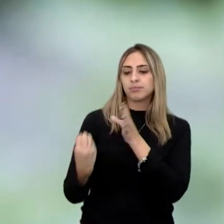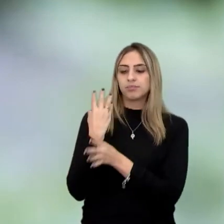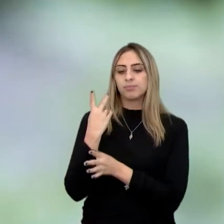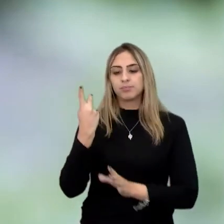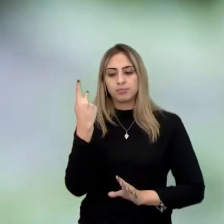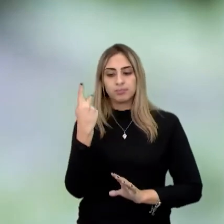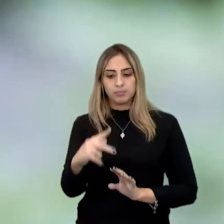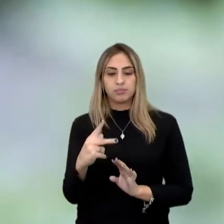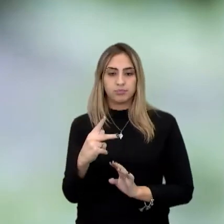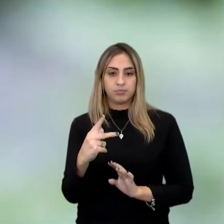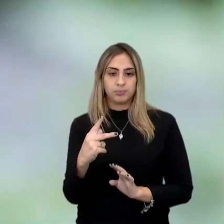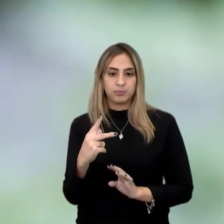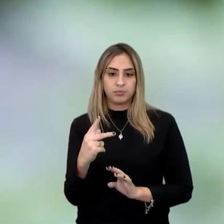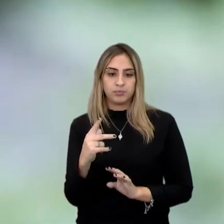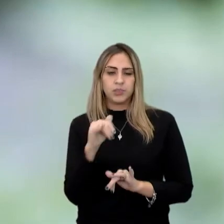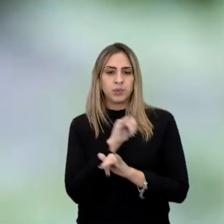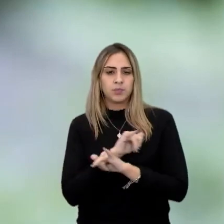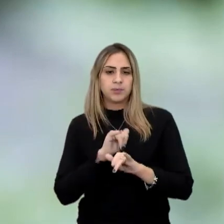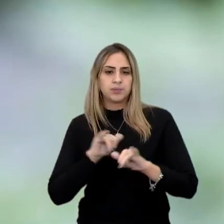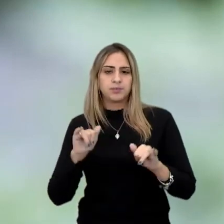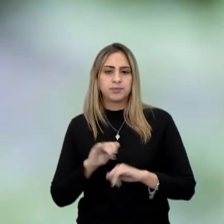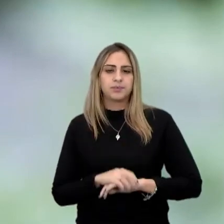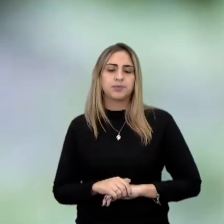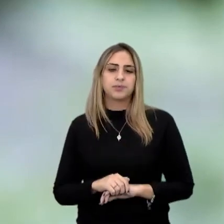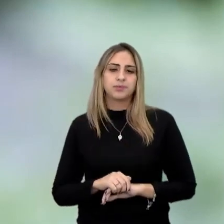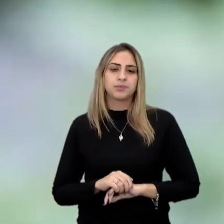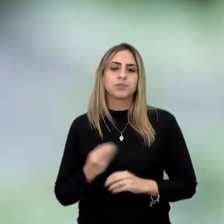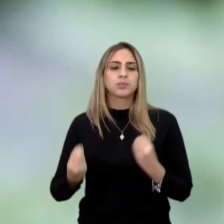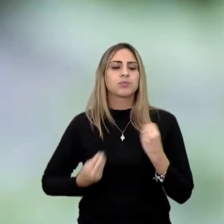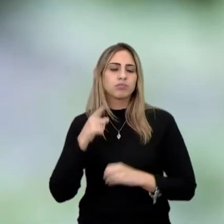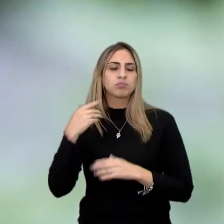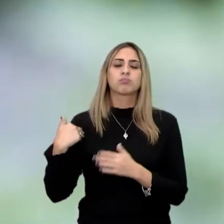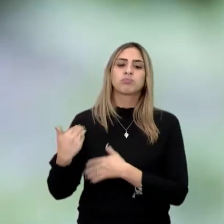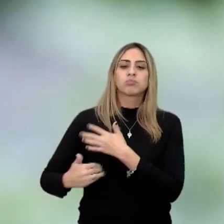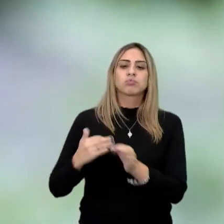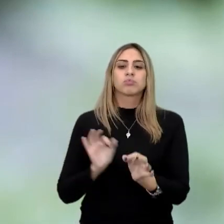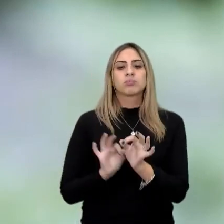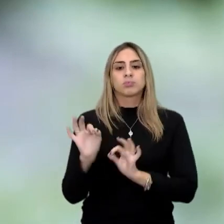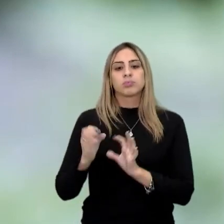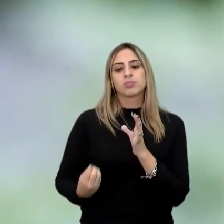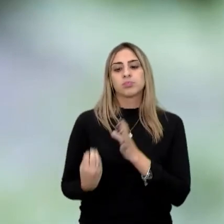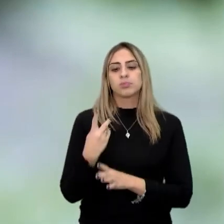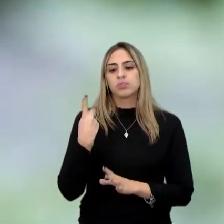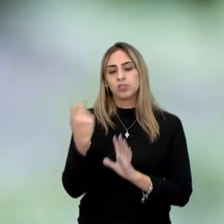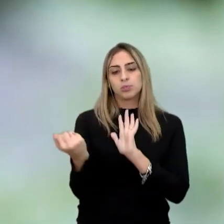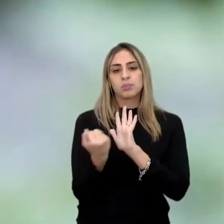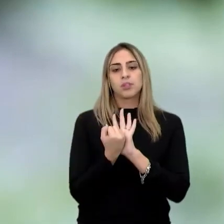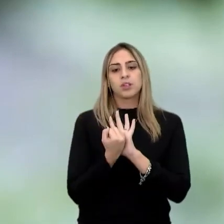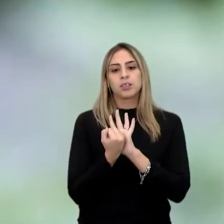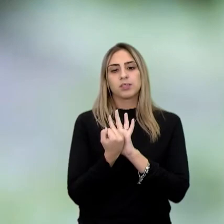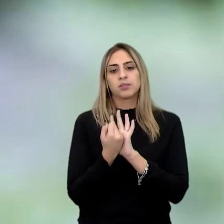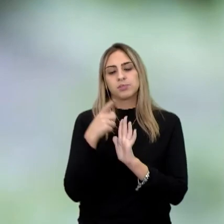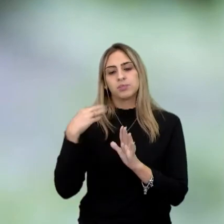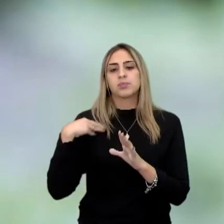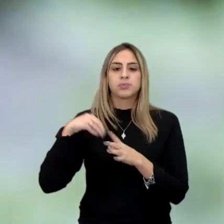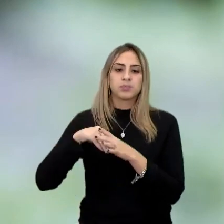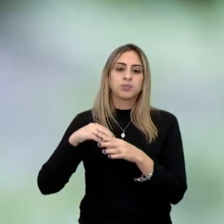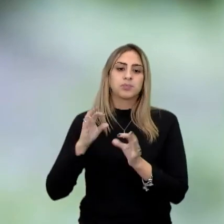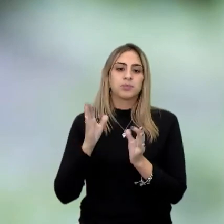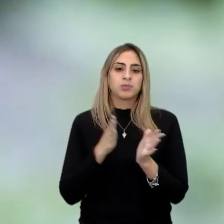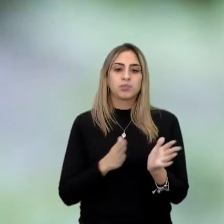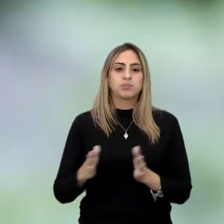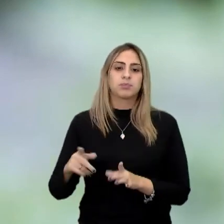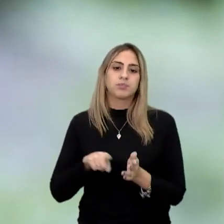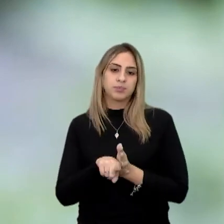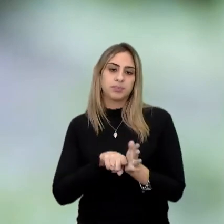sua propaganda, né, do seu marketing, como que você vai desenvolver o processo criativo da sua marca aí dentro do processo de pesquisa, tá